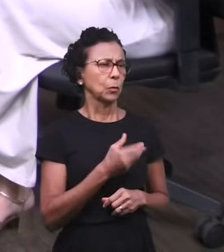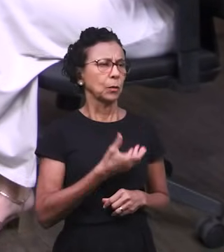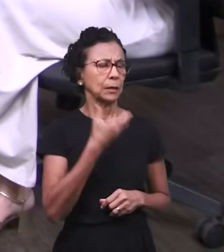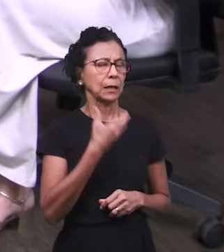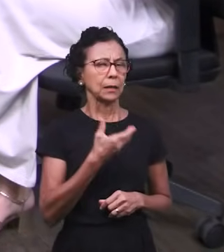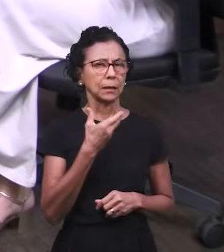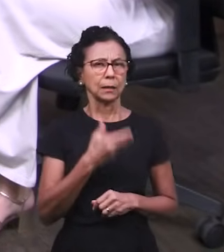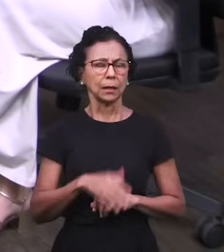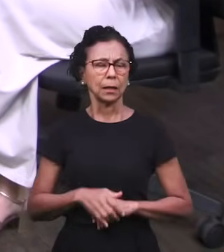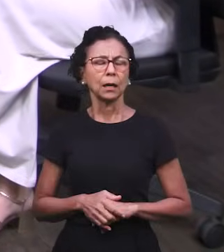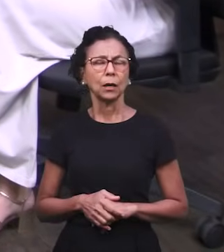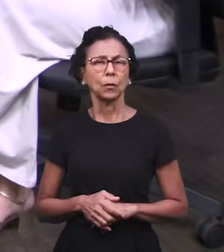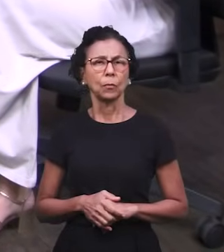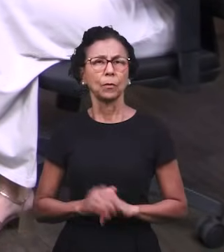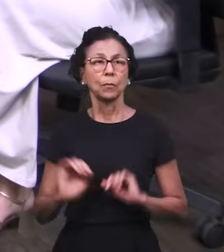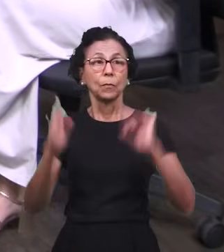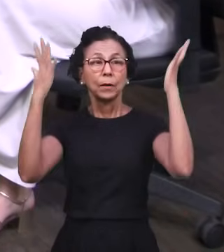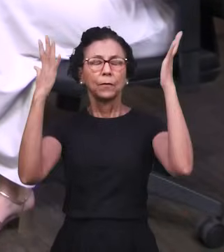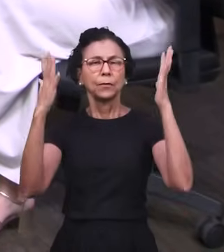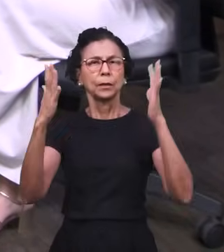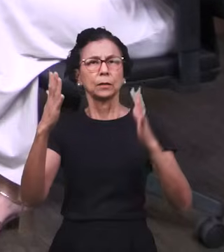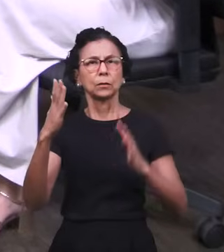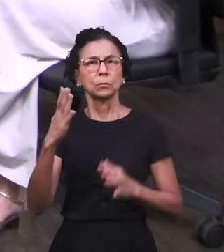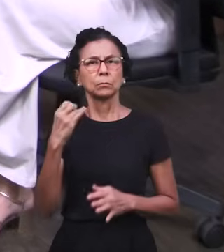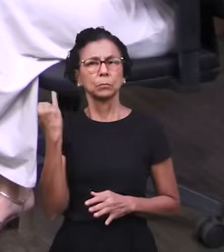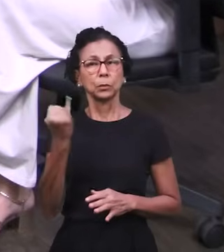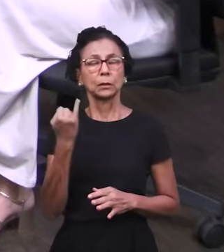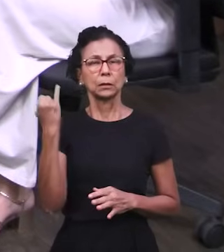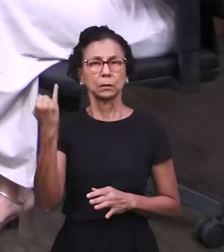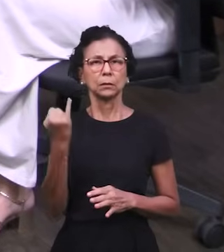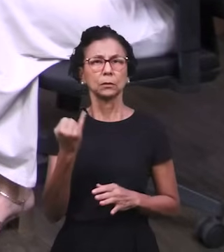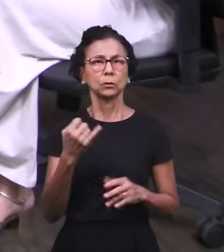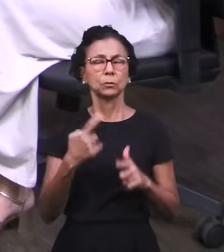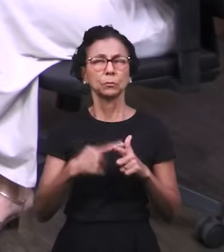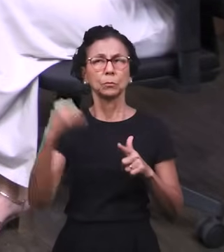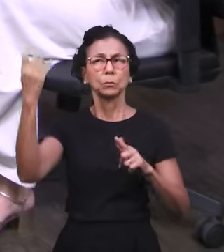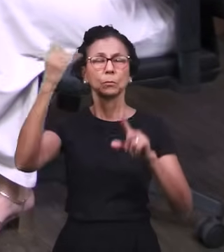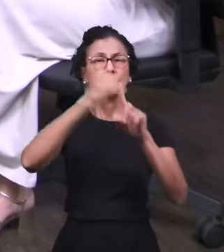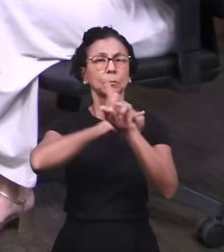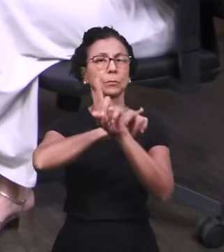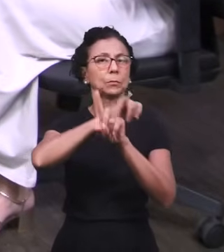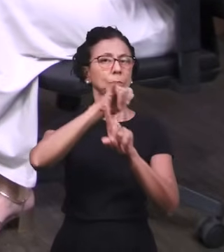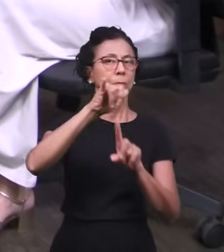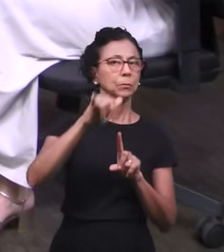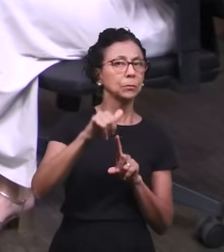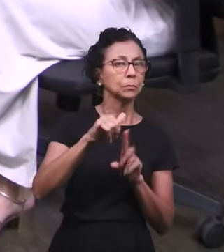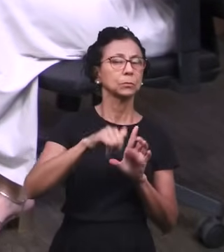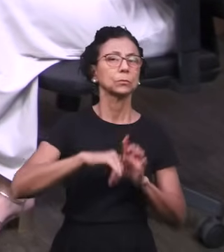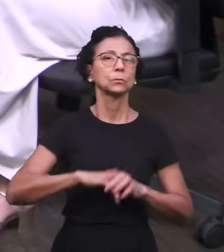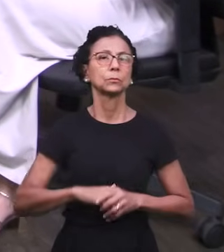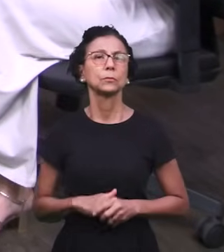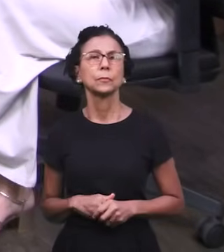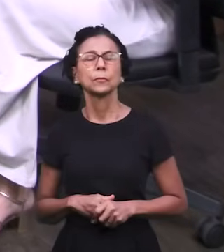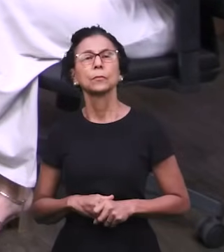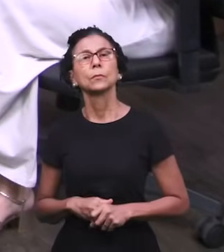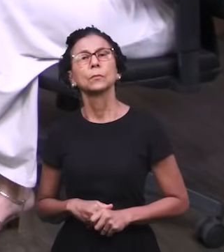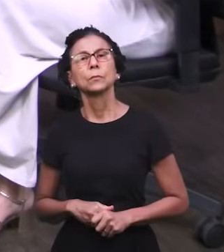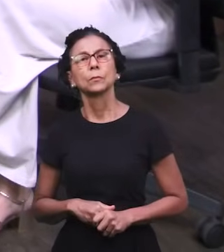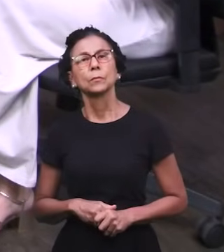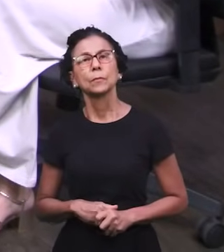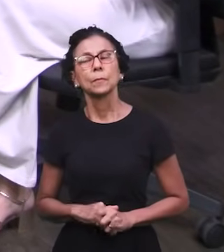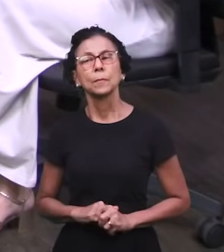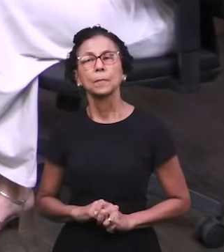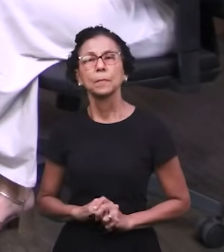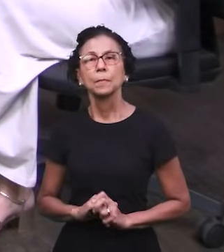quem estava no Espírito estava preparado para esse evento. E isso a gente vê em dois personagens da palavra, que